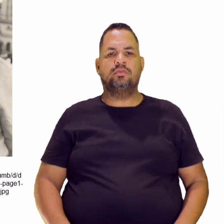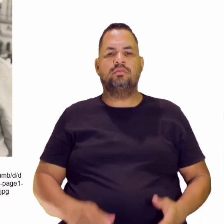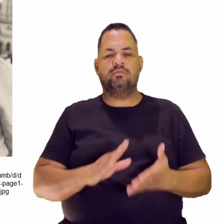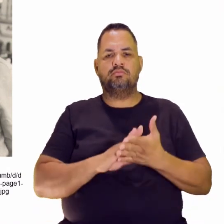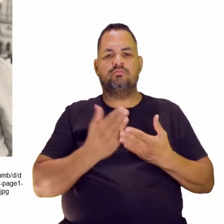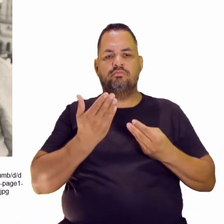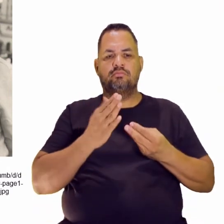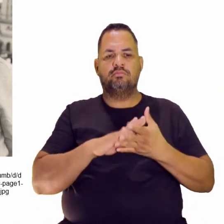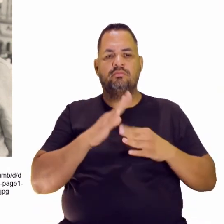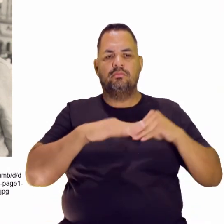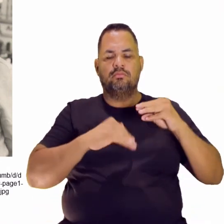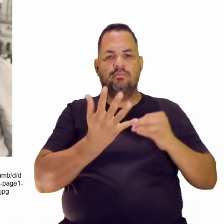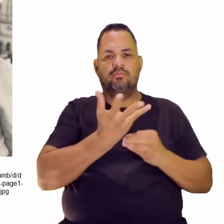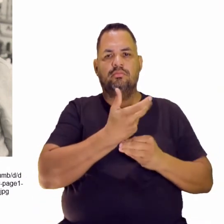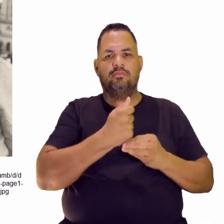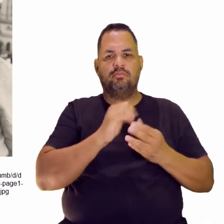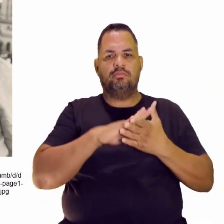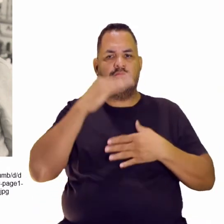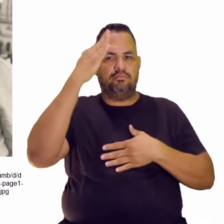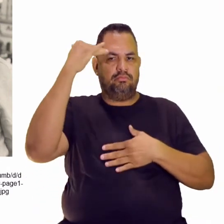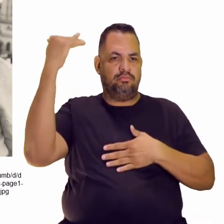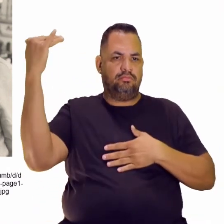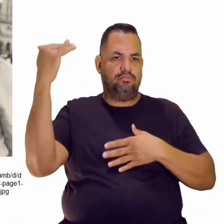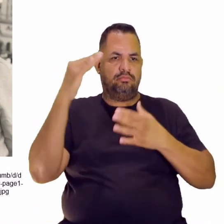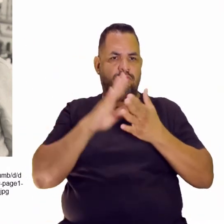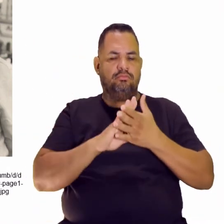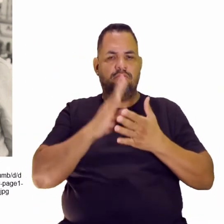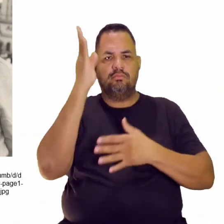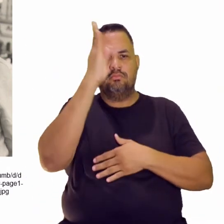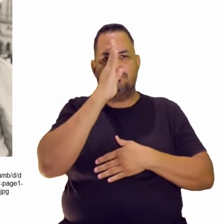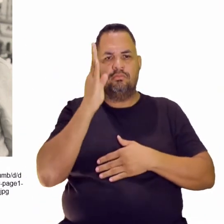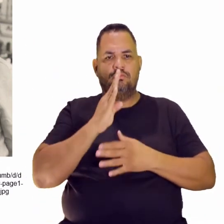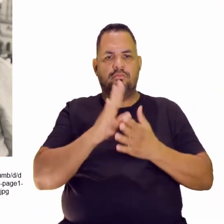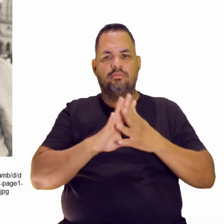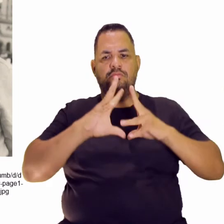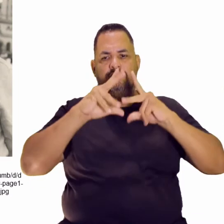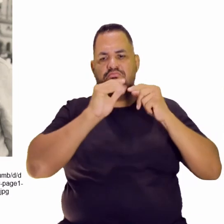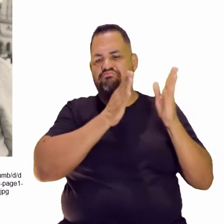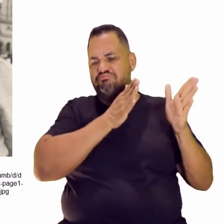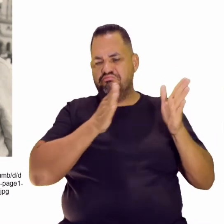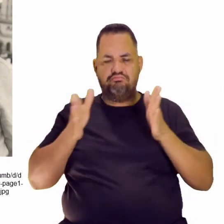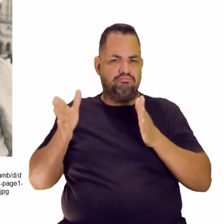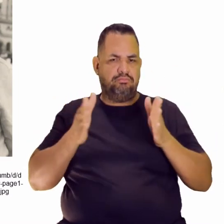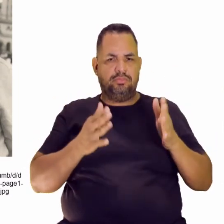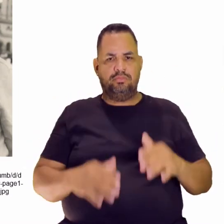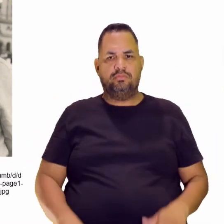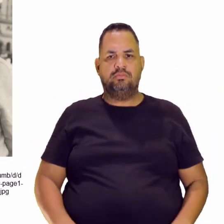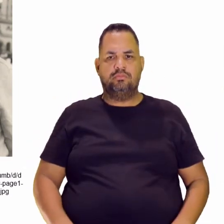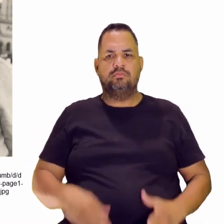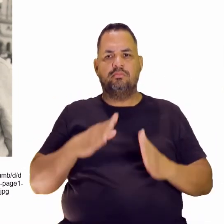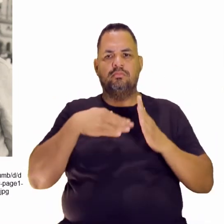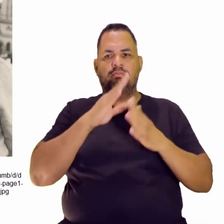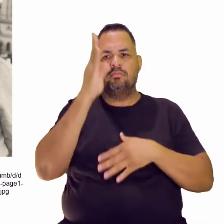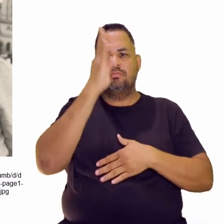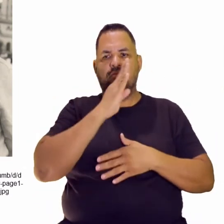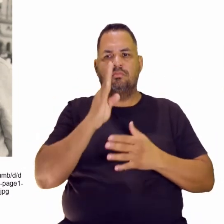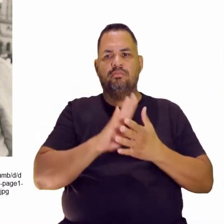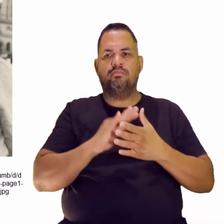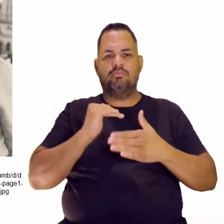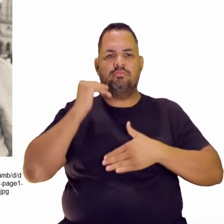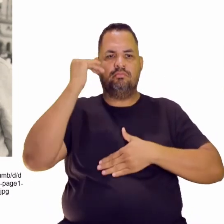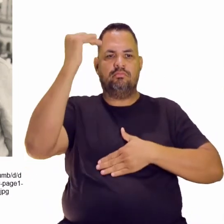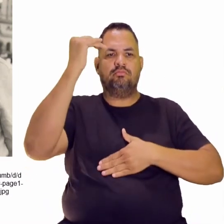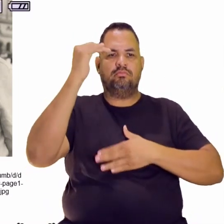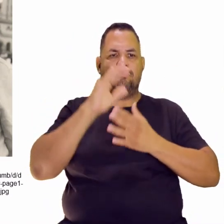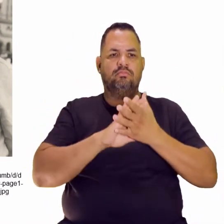brasileiro considerado um dos mais importantes pintores brasileiros de todos os tempos, sendo o pintor brasileiro a